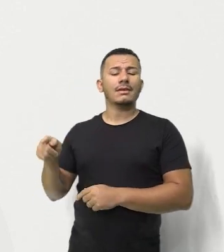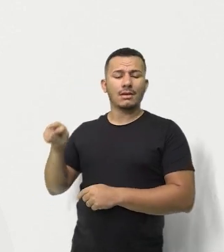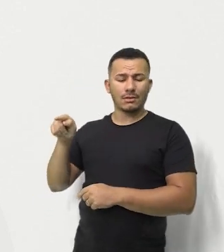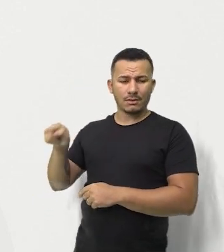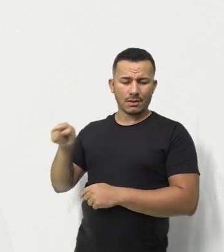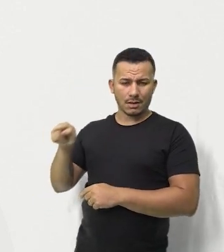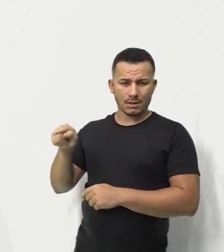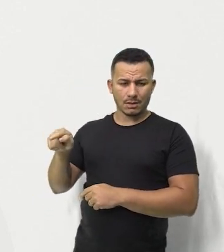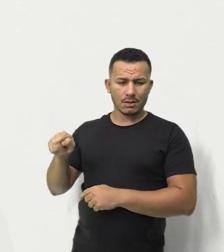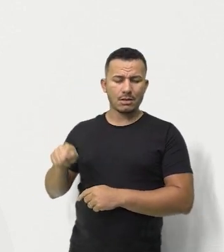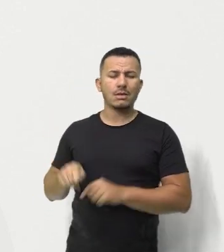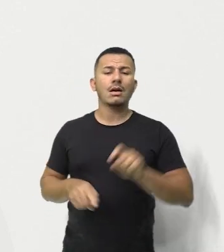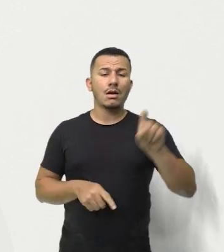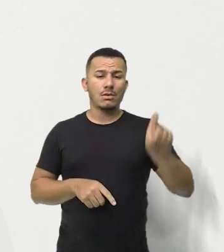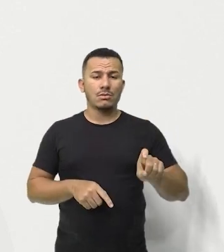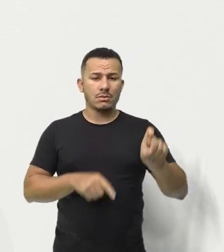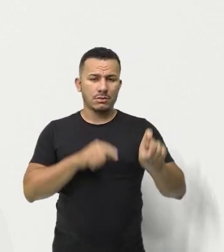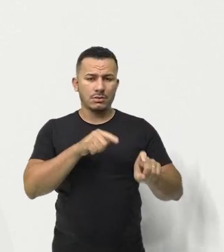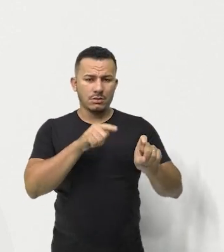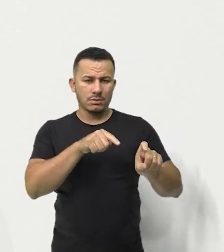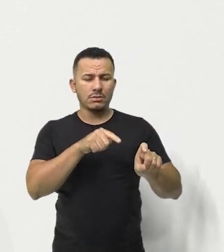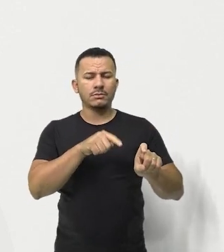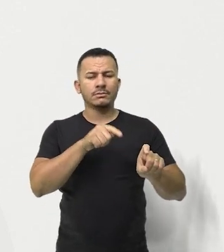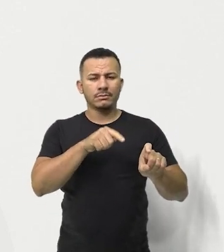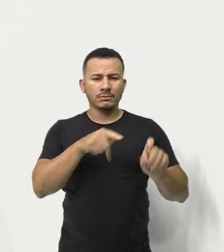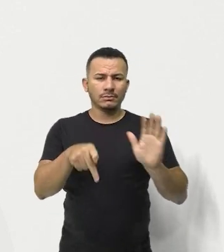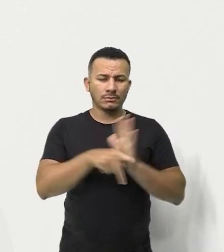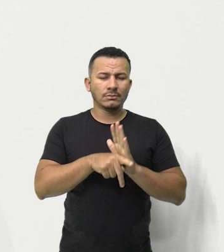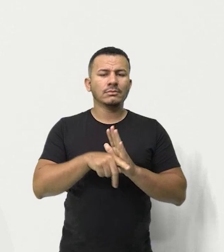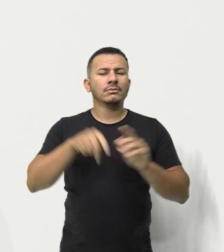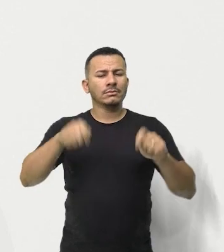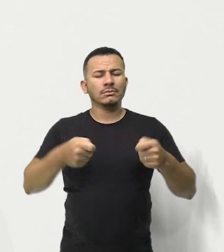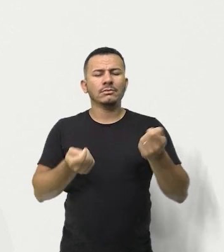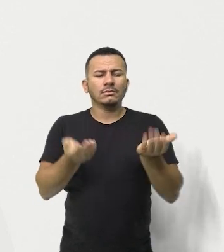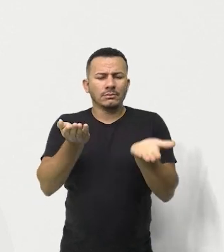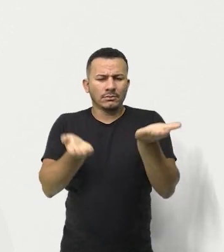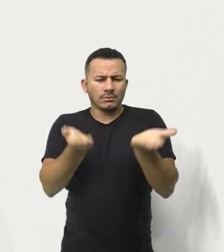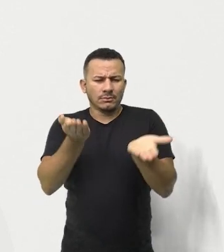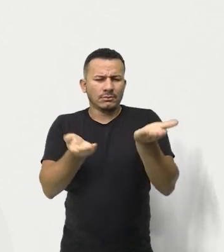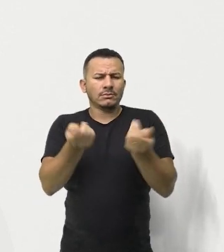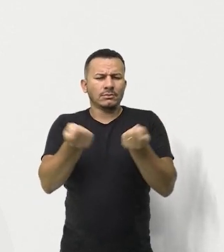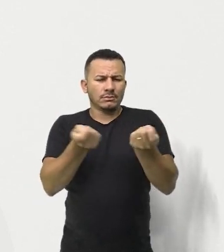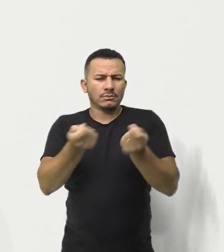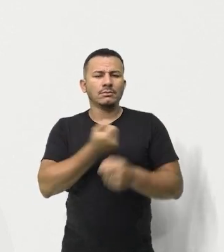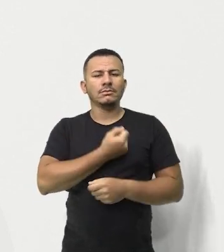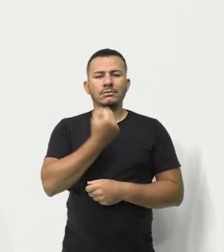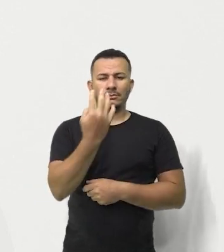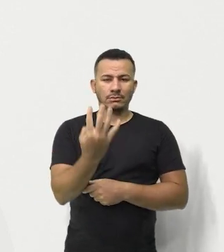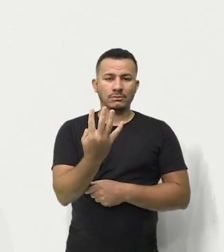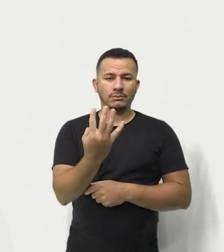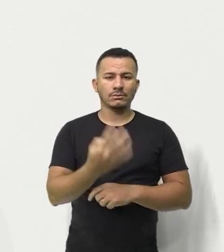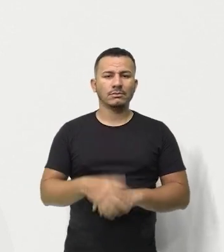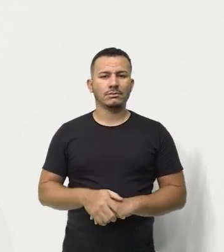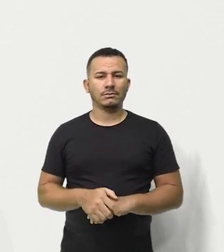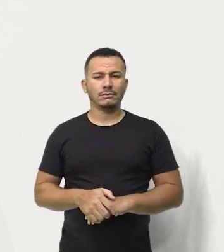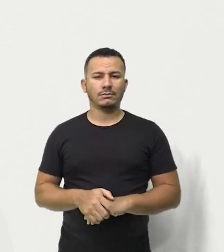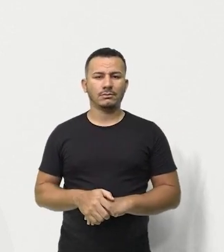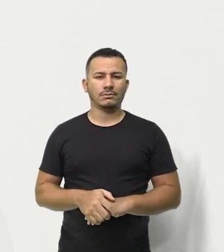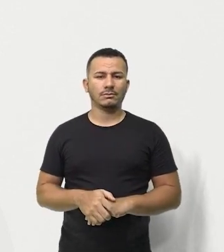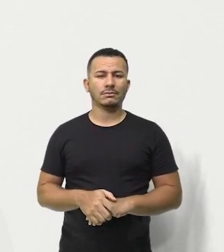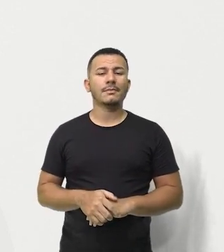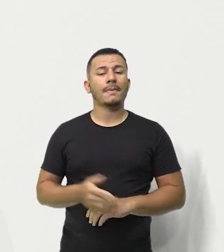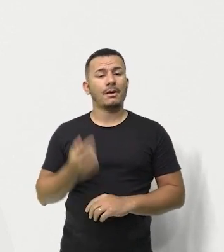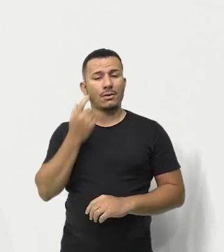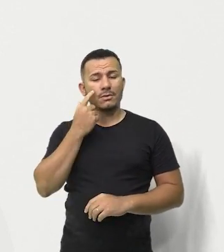caso aqui, olha, o valor, certo, que equilibra é o 4. Então,